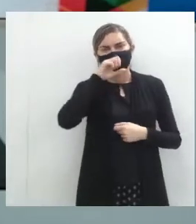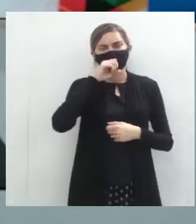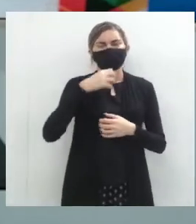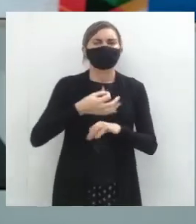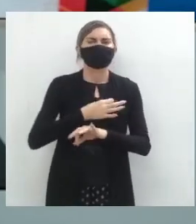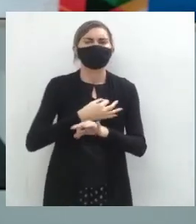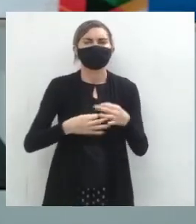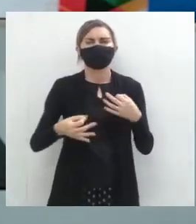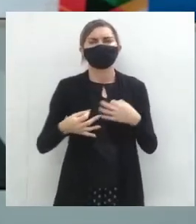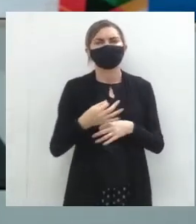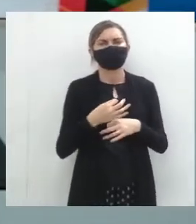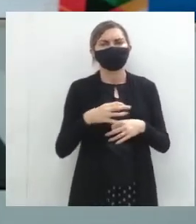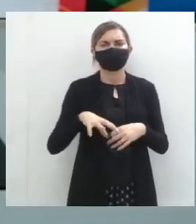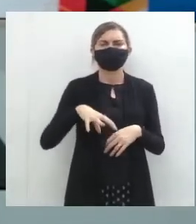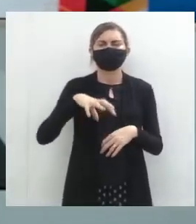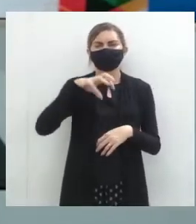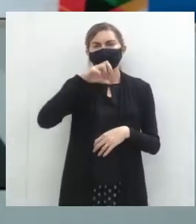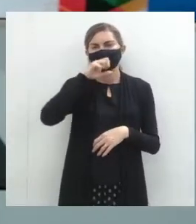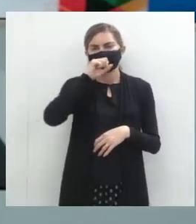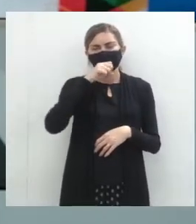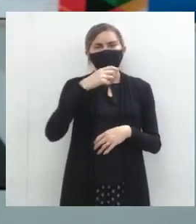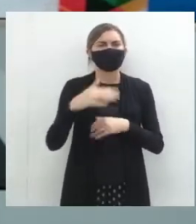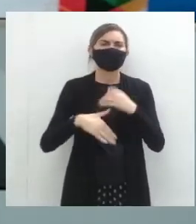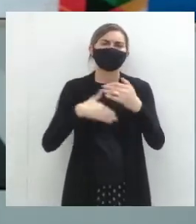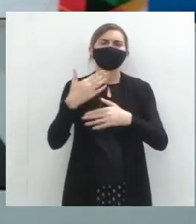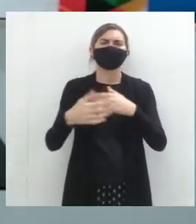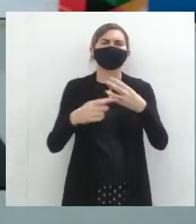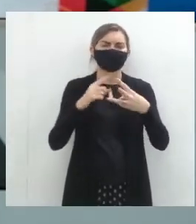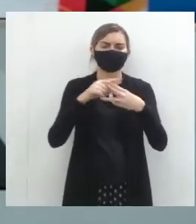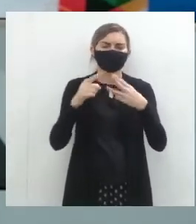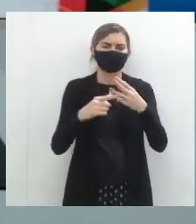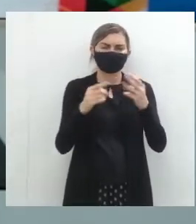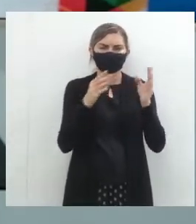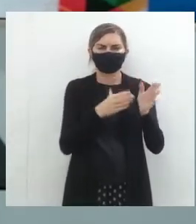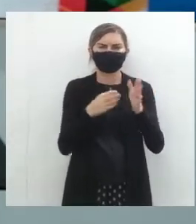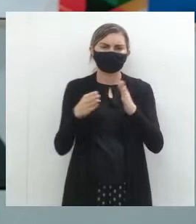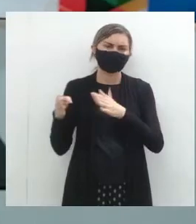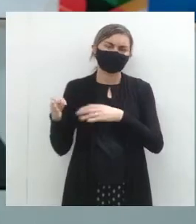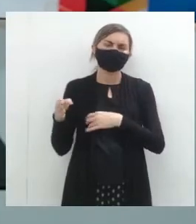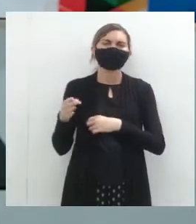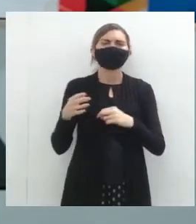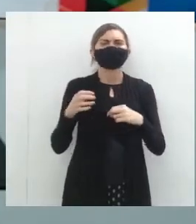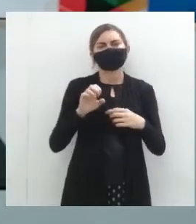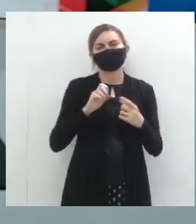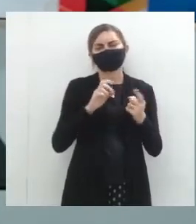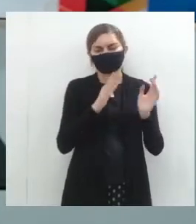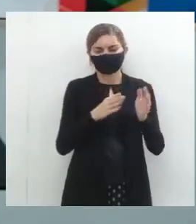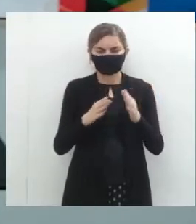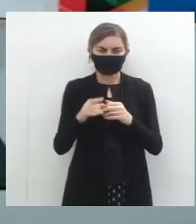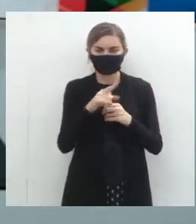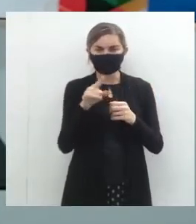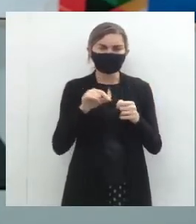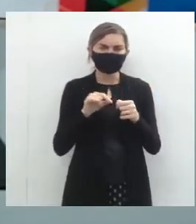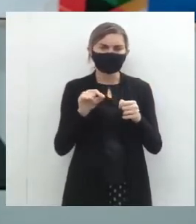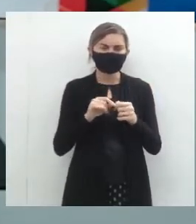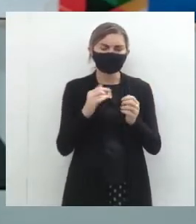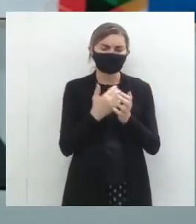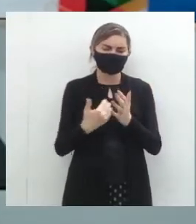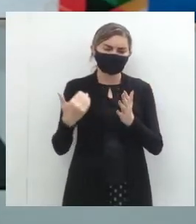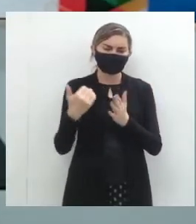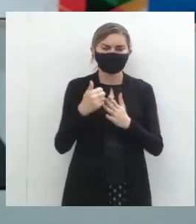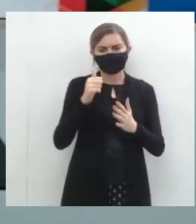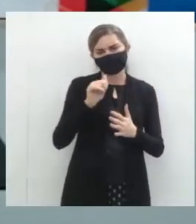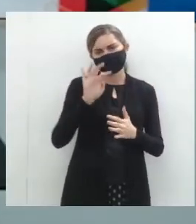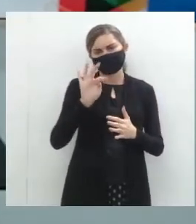celular. E a respiração celular é um processo que vai ter 3 etapas. E a etapa que você produz mais